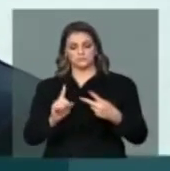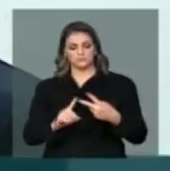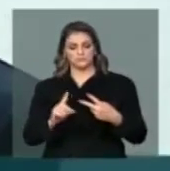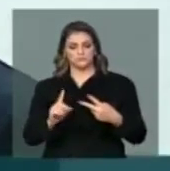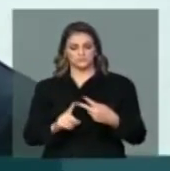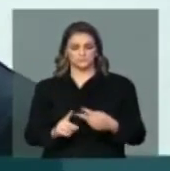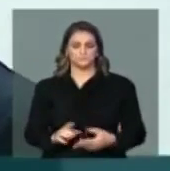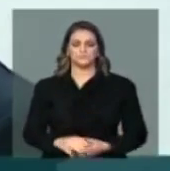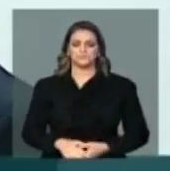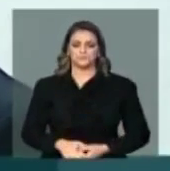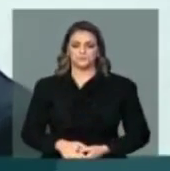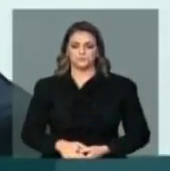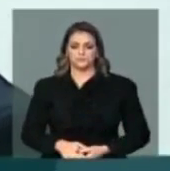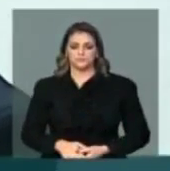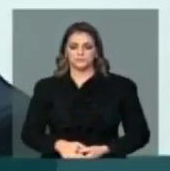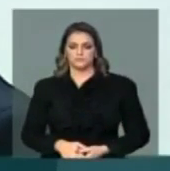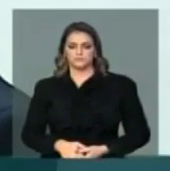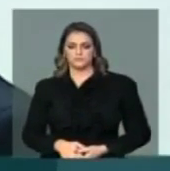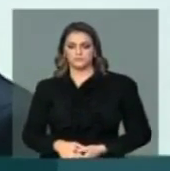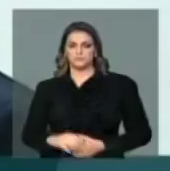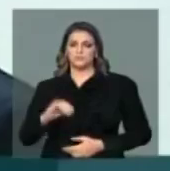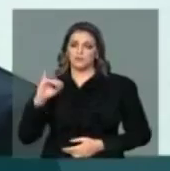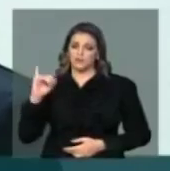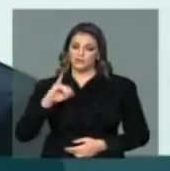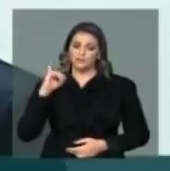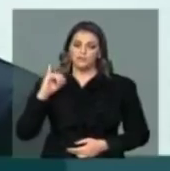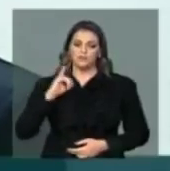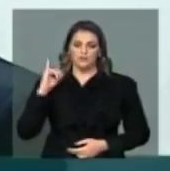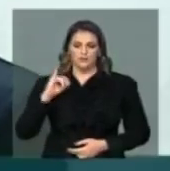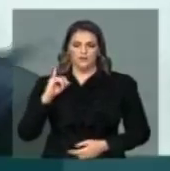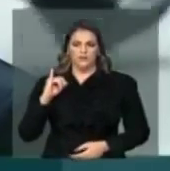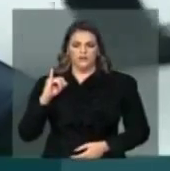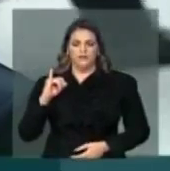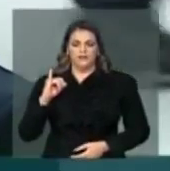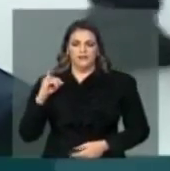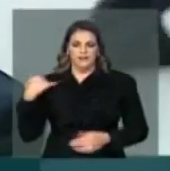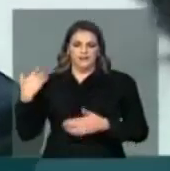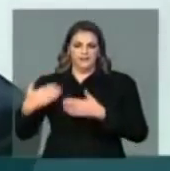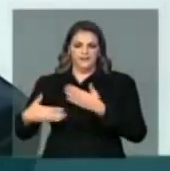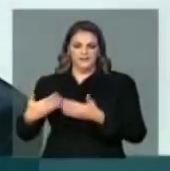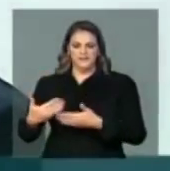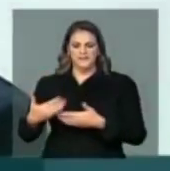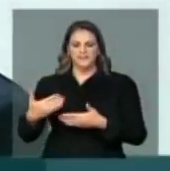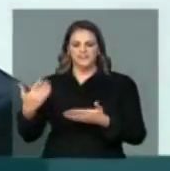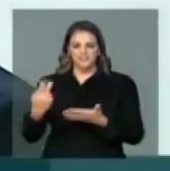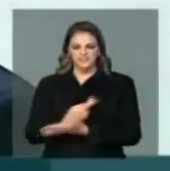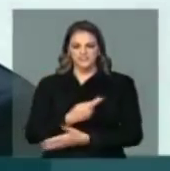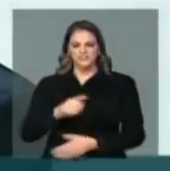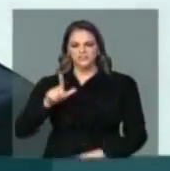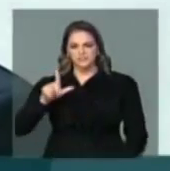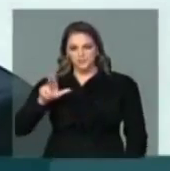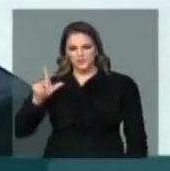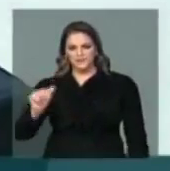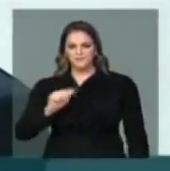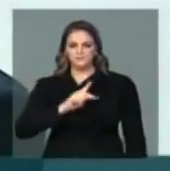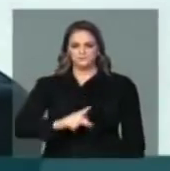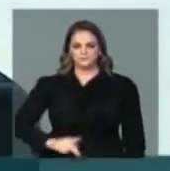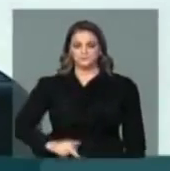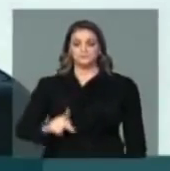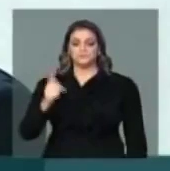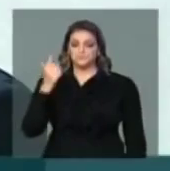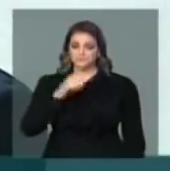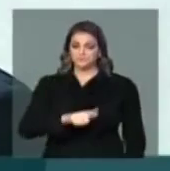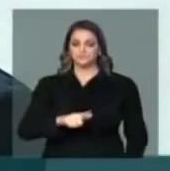ao conquistar, eu penso que esse é um passo importante que deu a nós, a partir de Durban, estas condições de tecer um conjunto